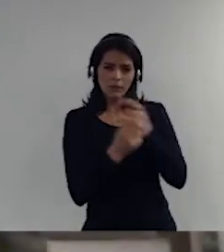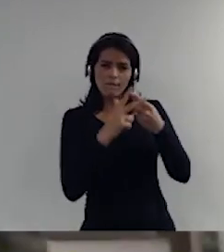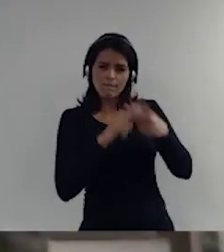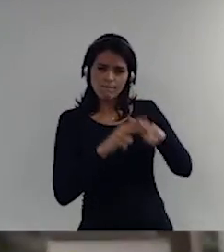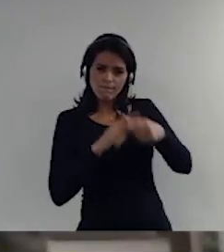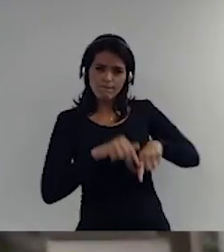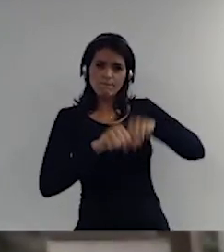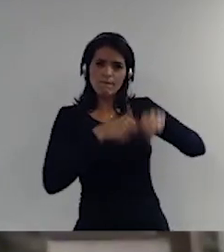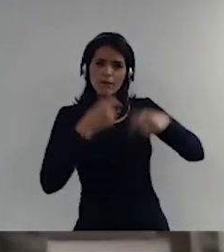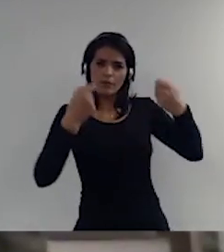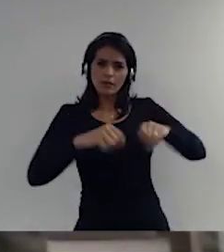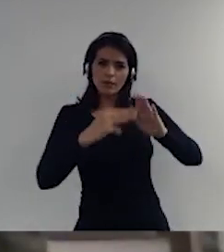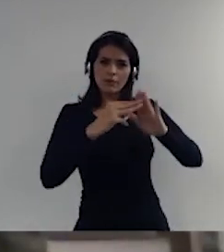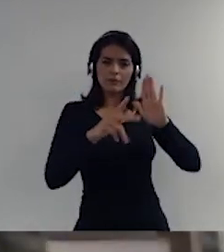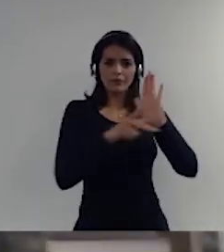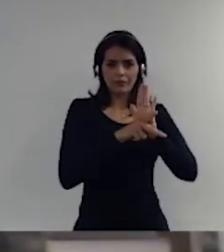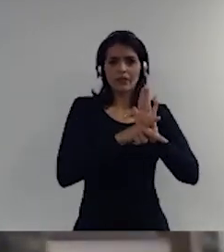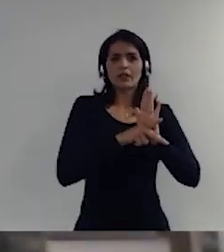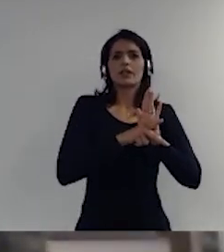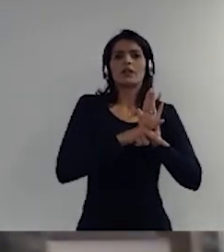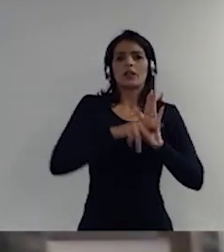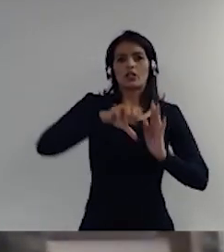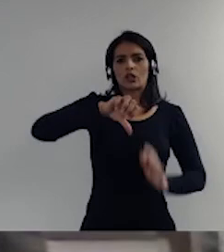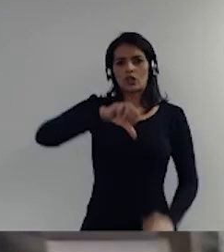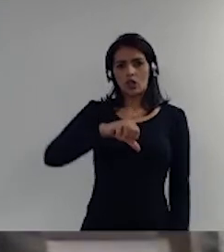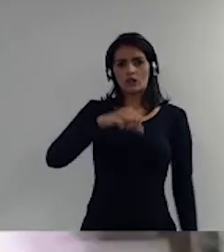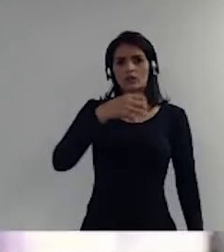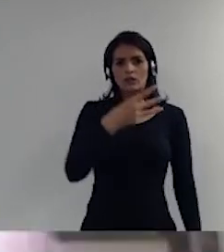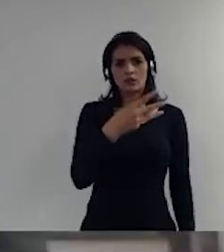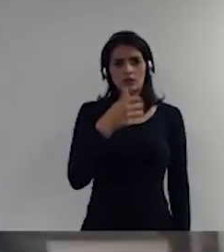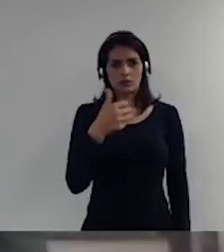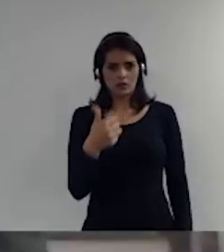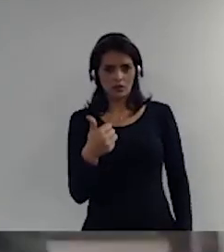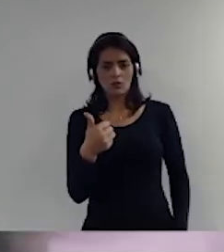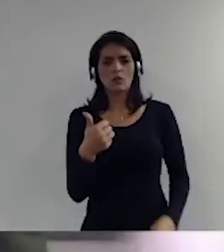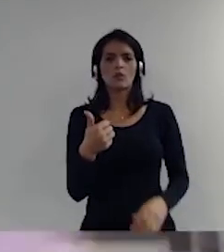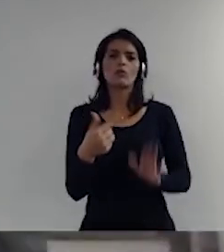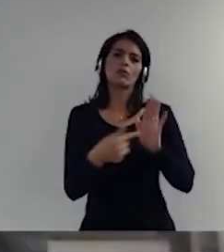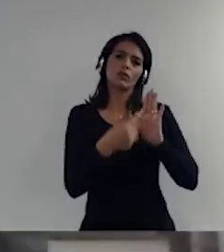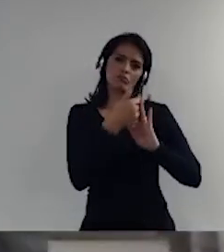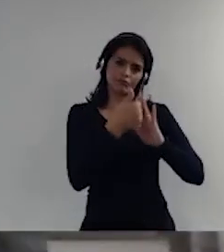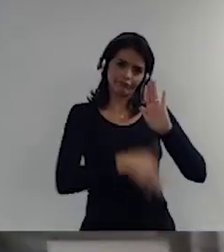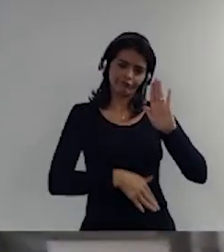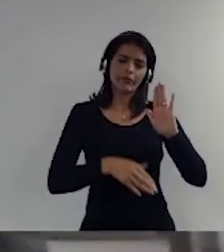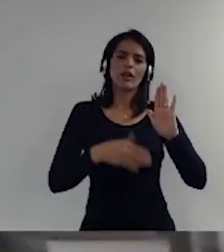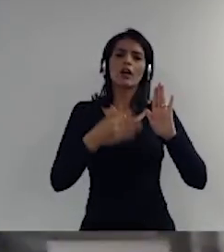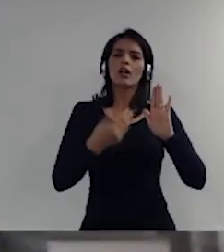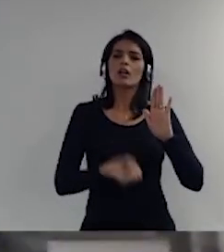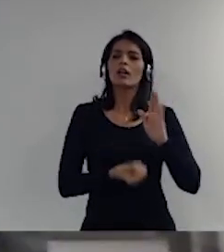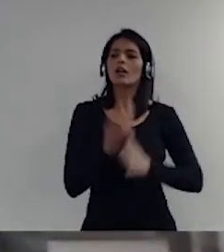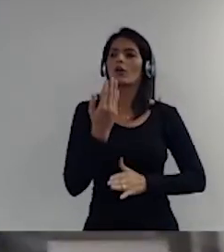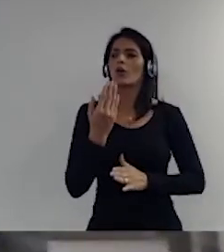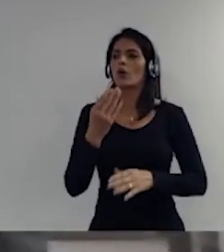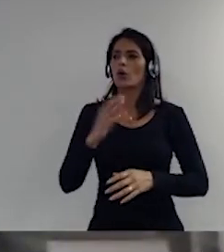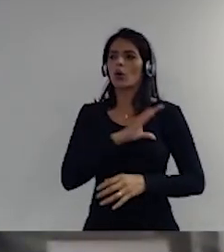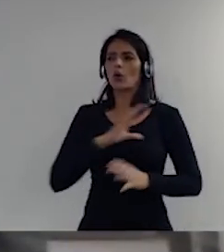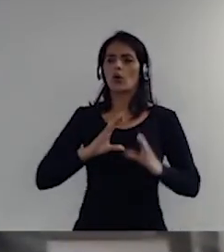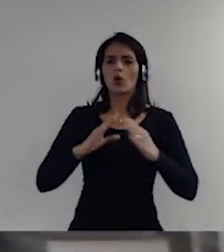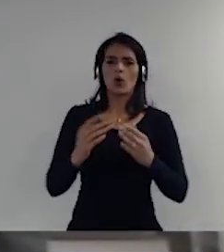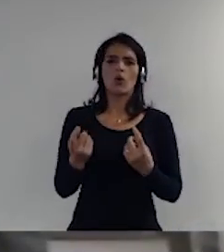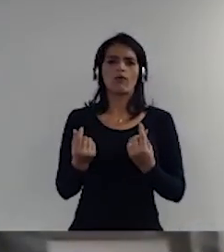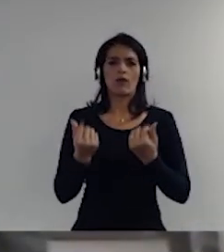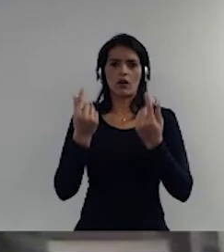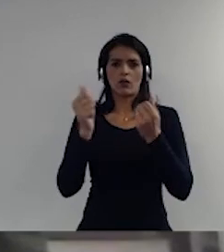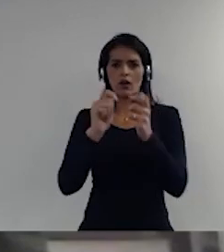ocorreram a partir da medida provisória 931, com o estabelecimento a partir daí pela Comissão de Valores